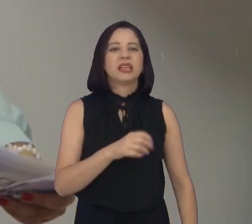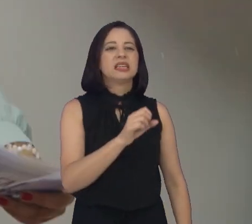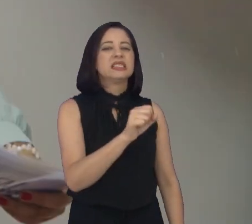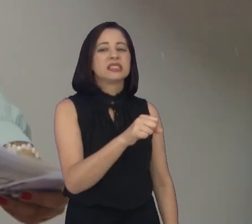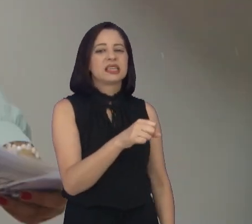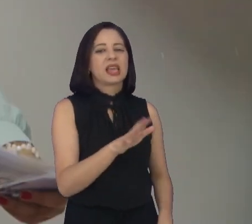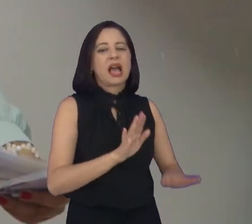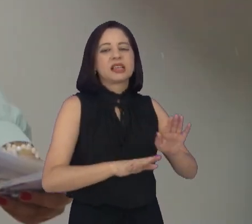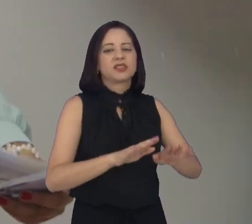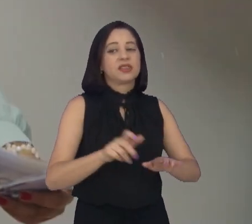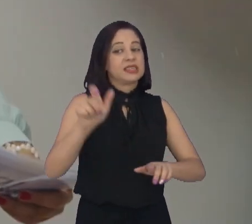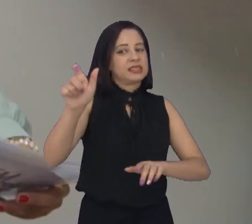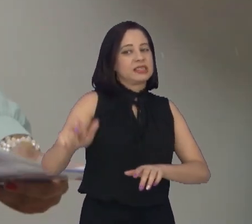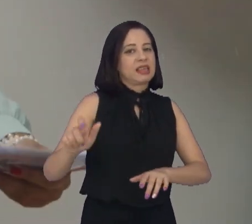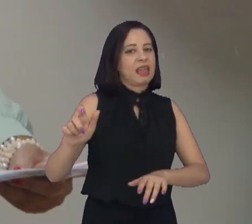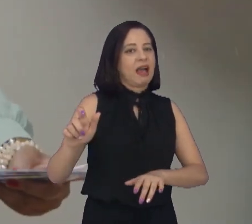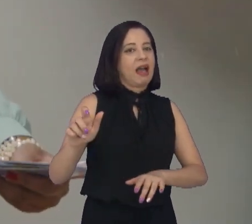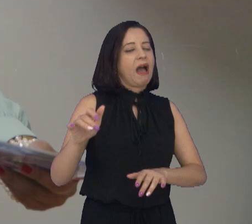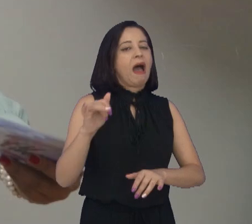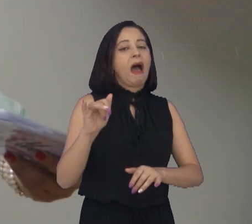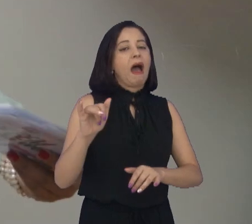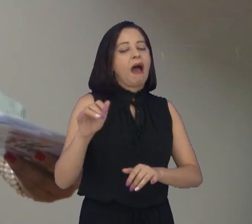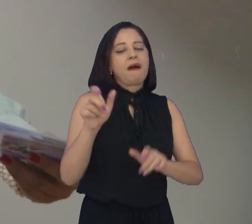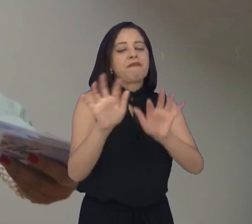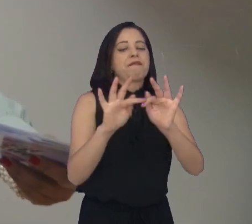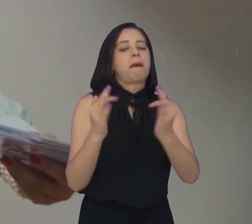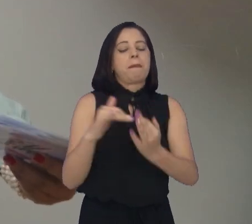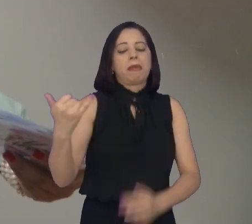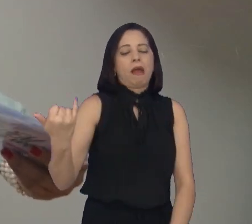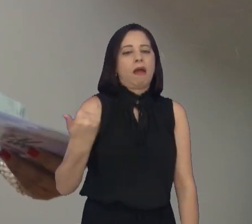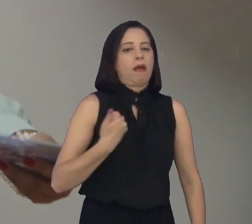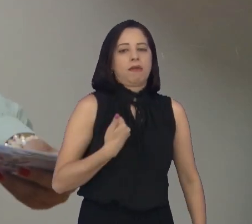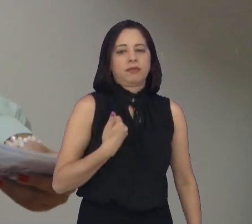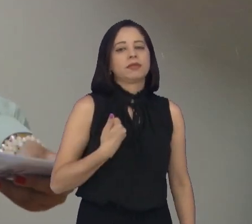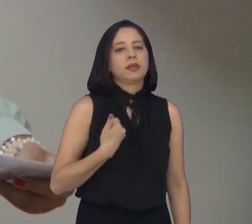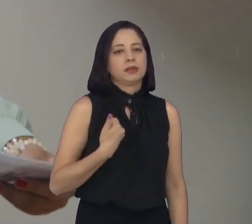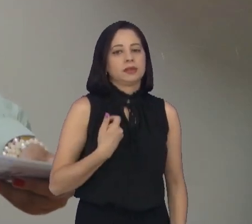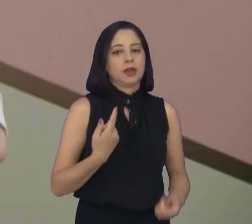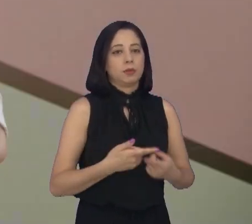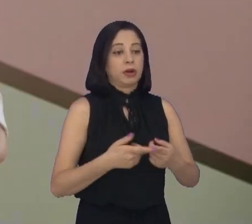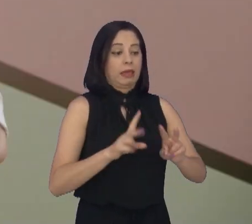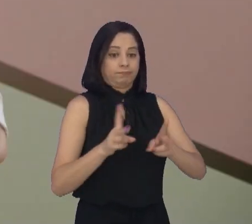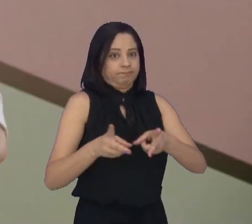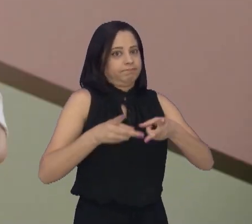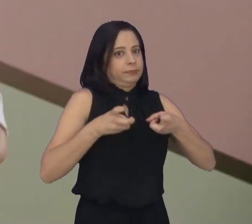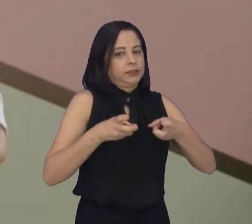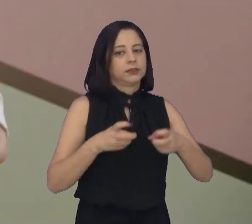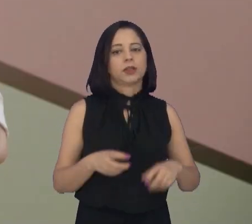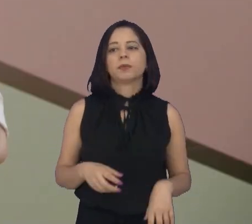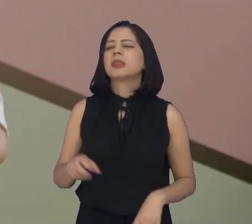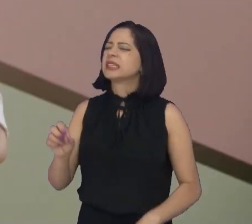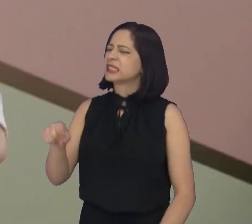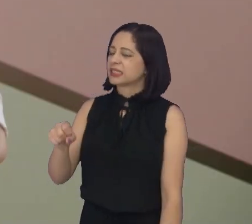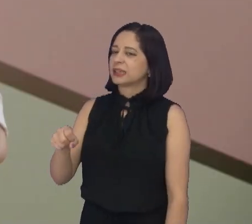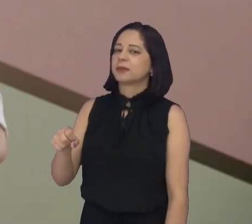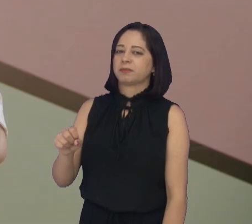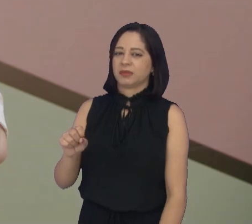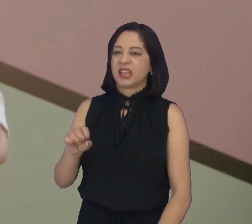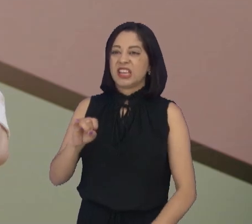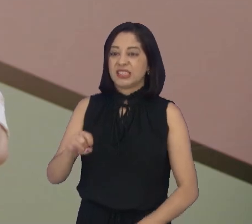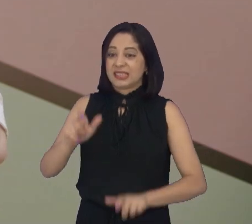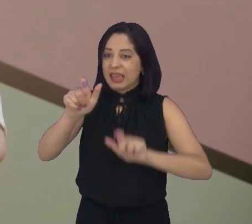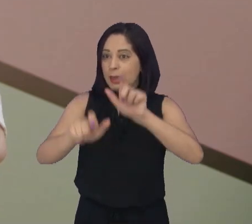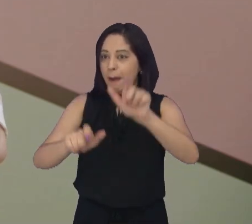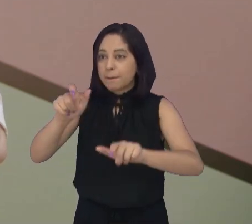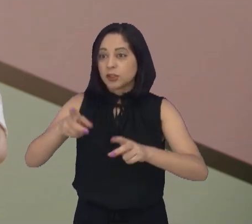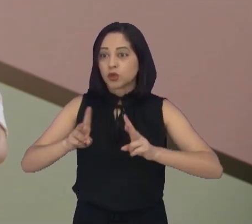em casa que dá um toque, porque talvez as pessoas percebem mais rápido do que a gente. Sim, geralmente as pessoas que tendem aos